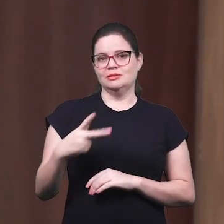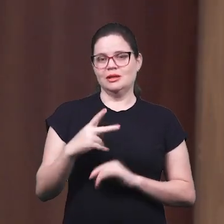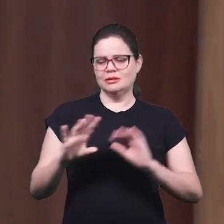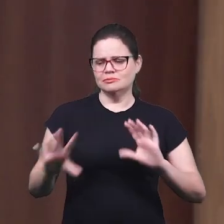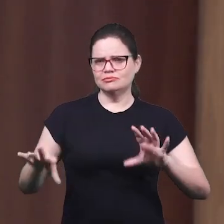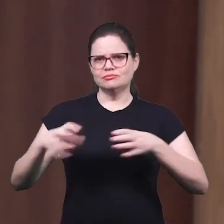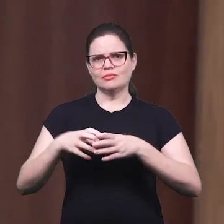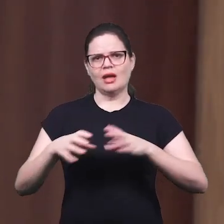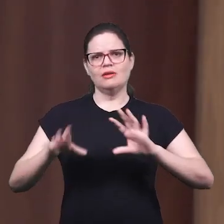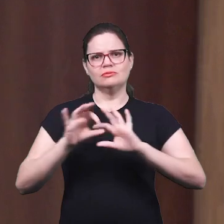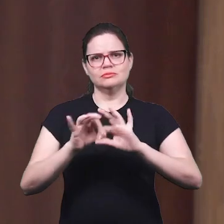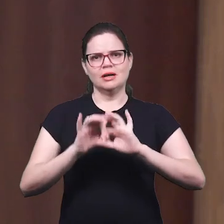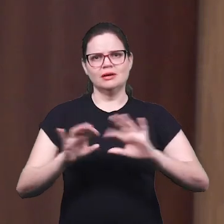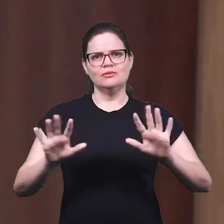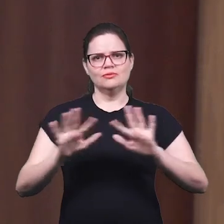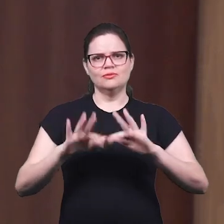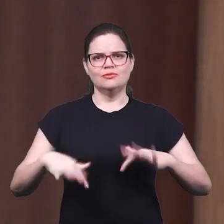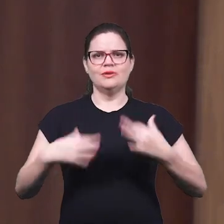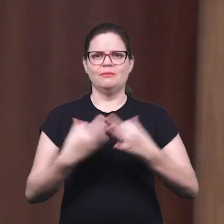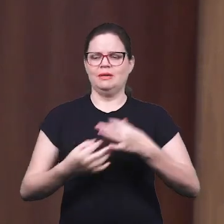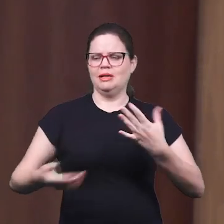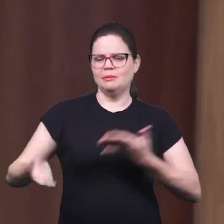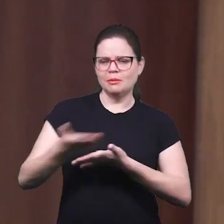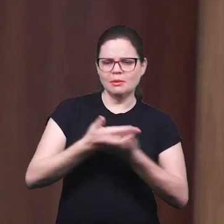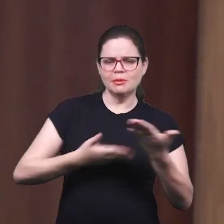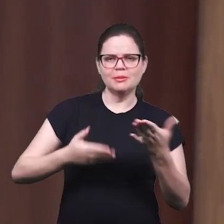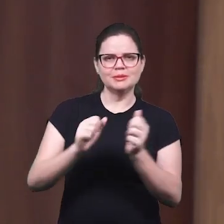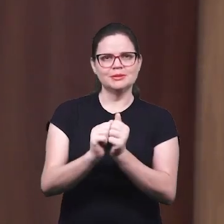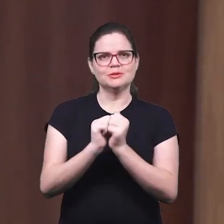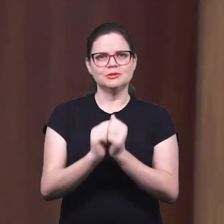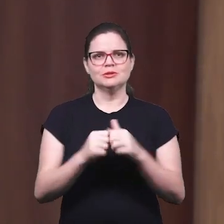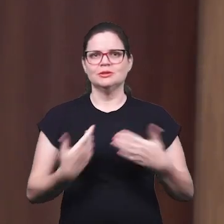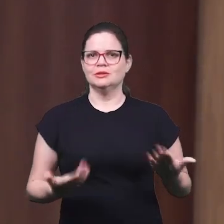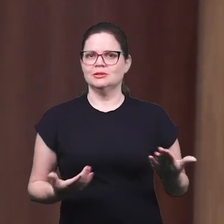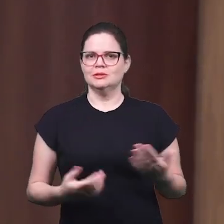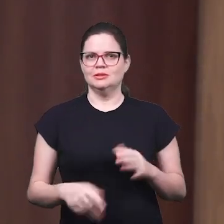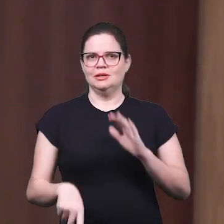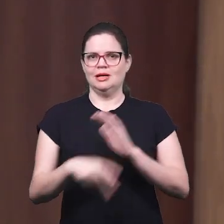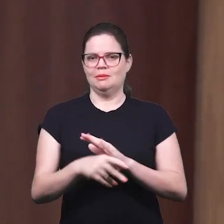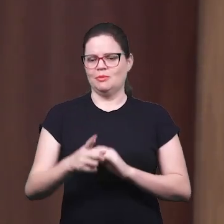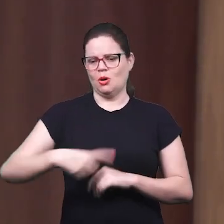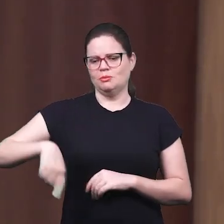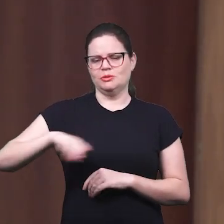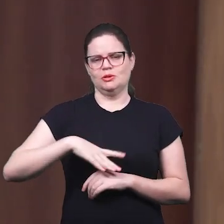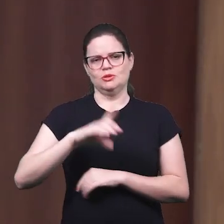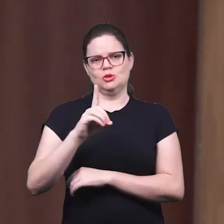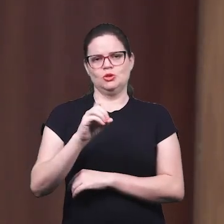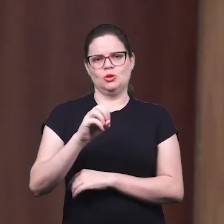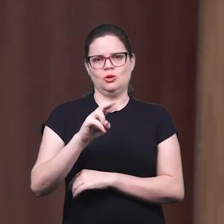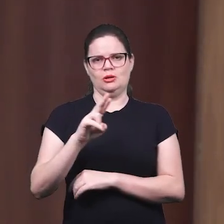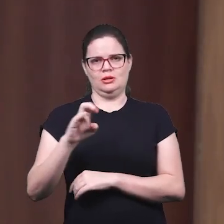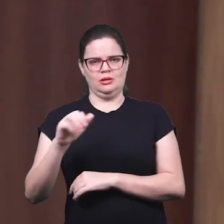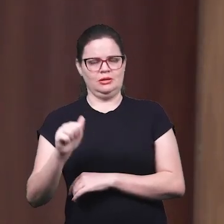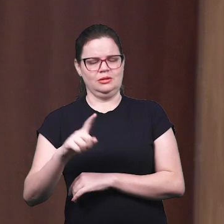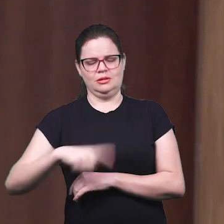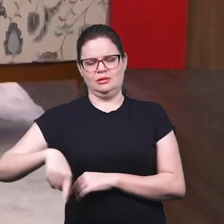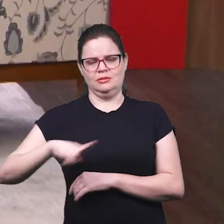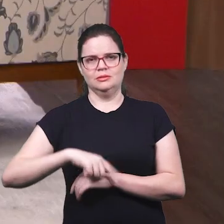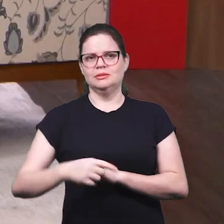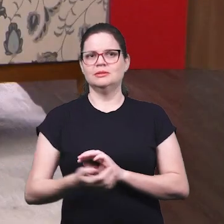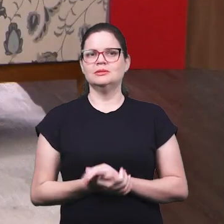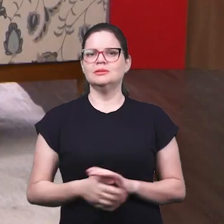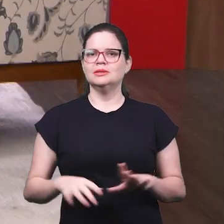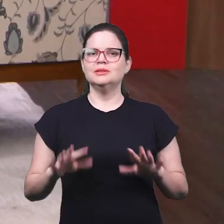de aproximar, aconchegar os familiares. É uma coisa dos Dória. Isso é muito bom, né?